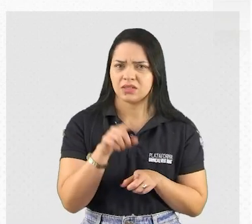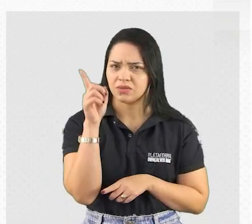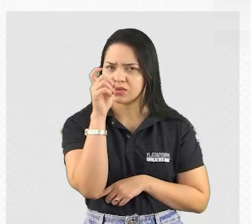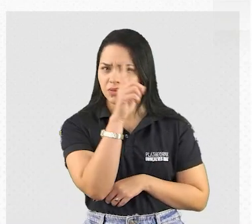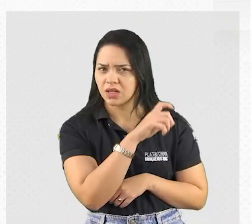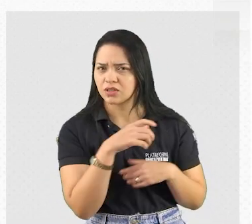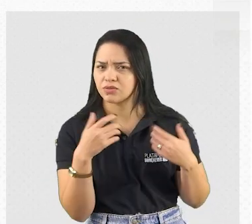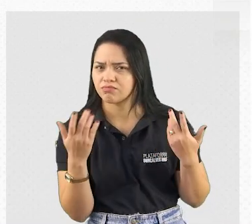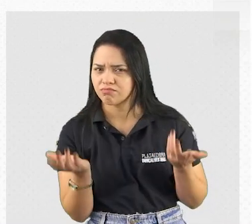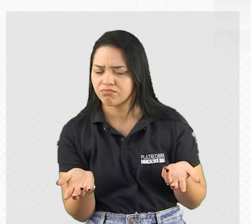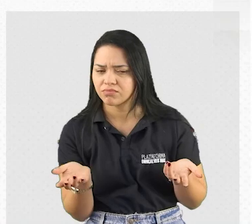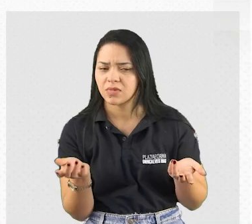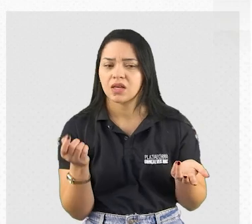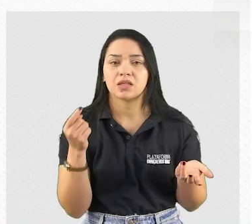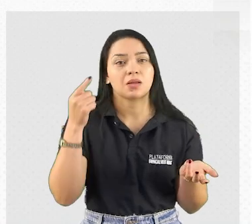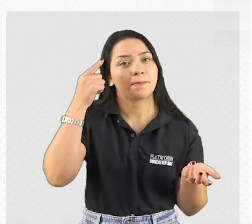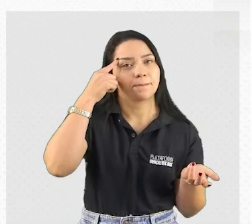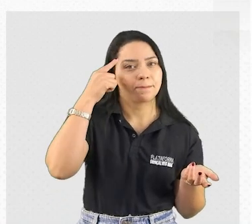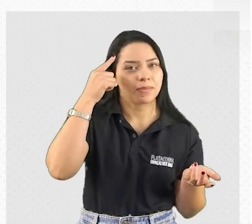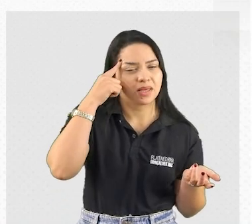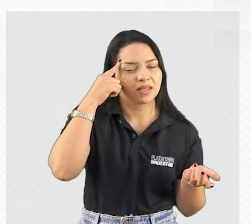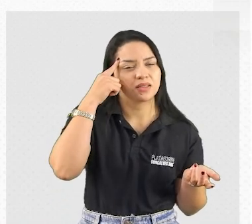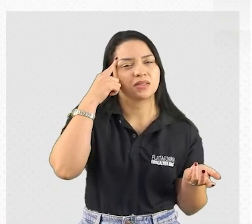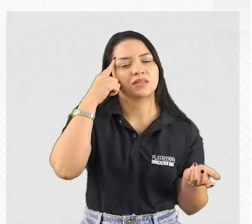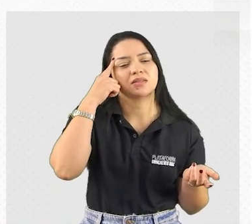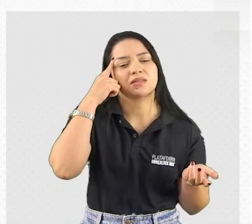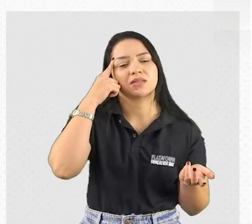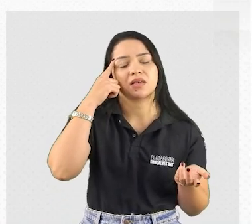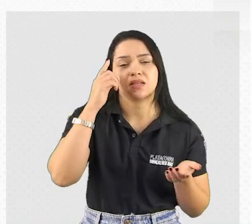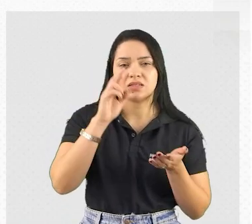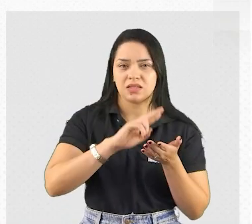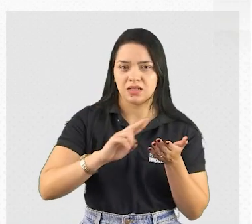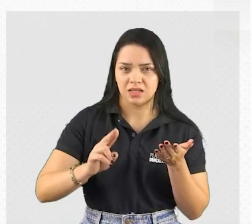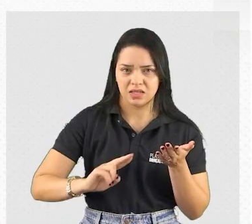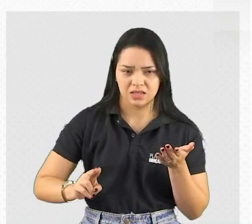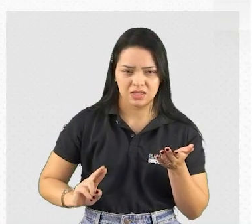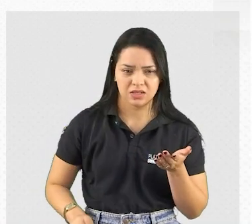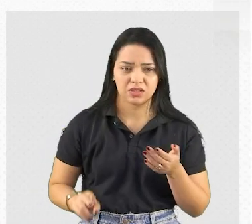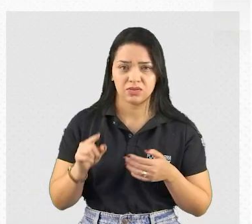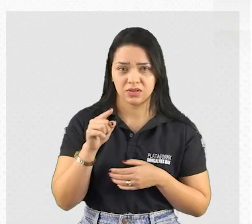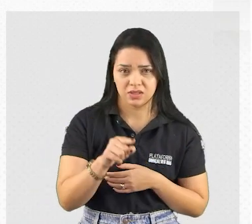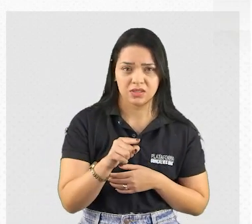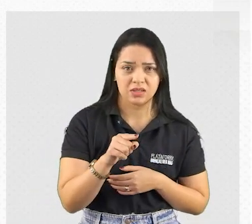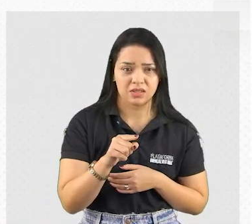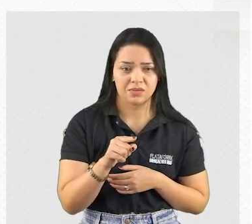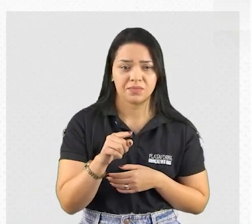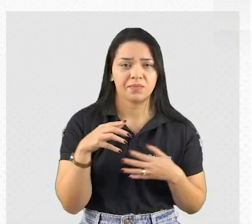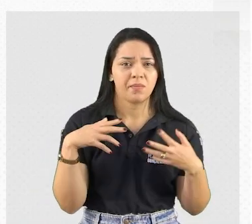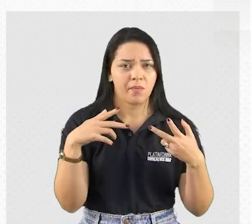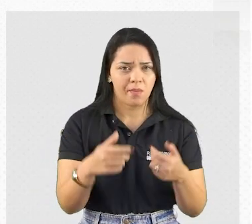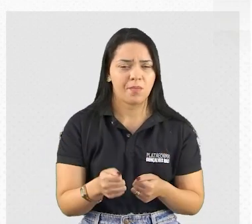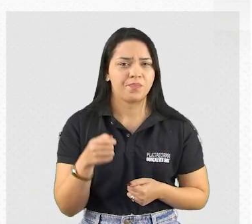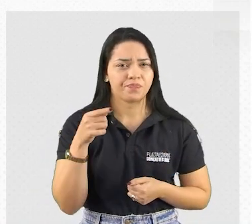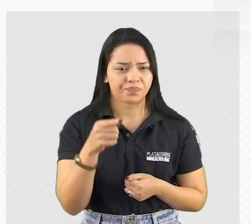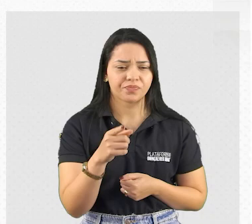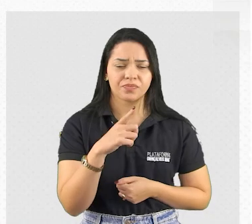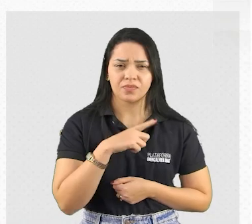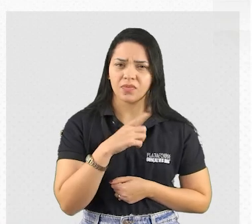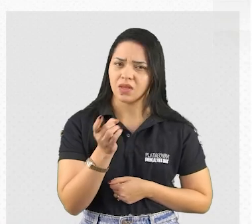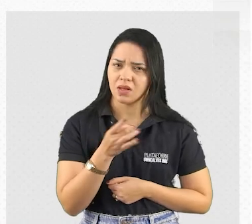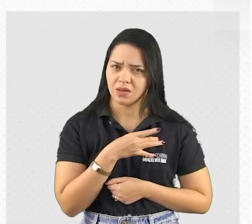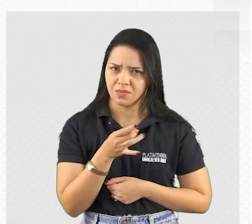dificuldade, né? Então, pense aí, a partir dessa lista, né, para você concretizar aquilo que você realmente tem